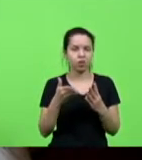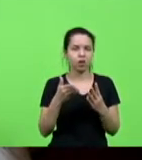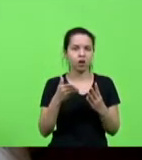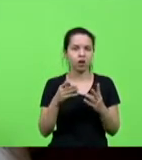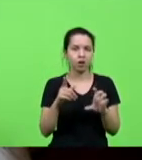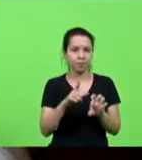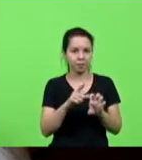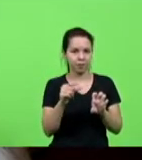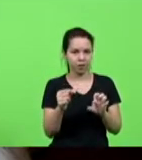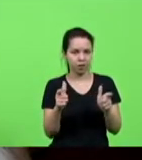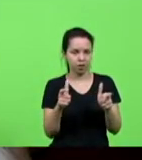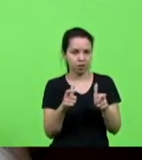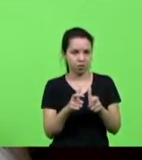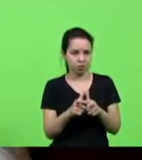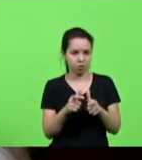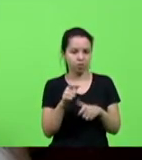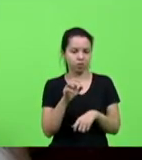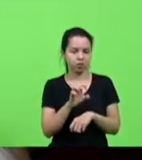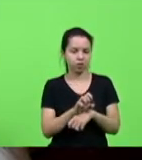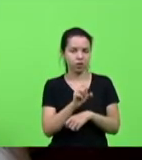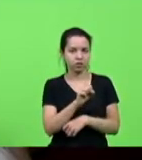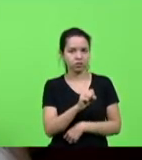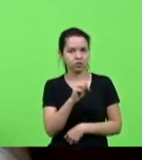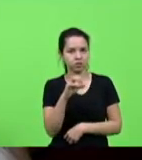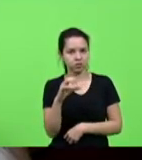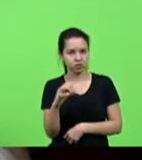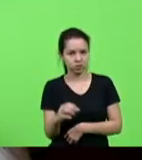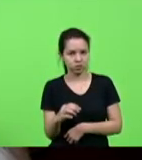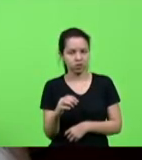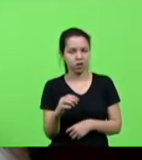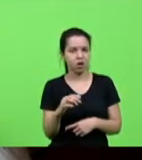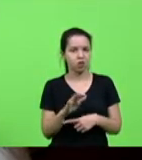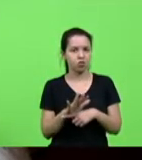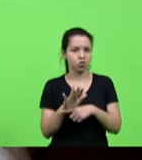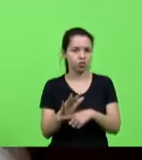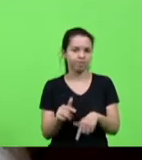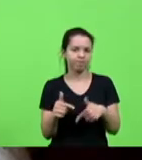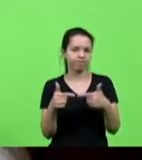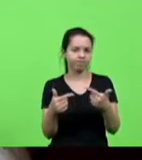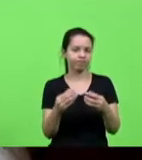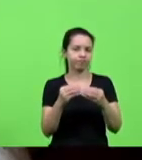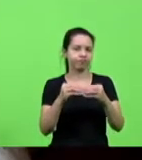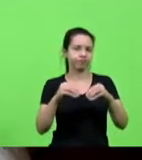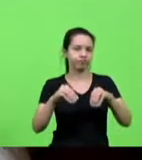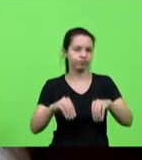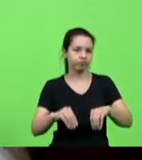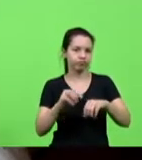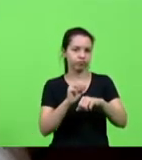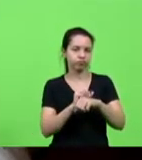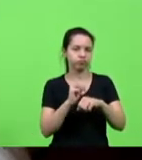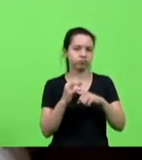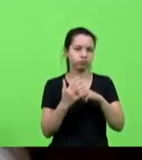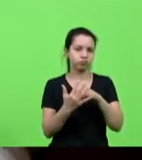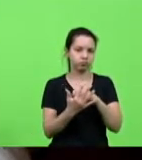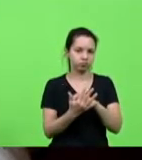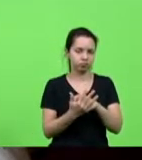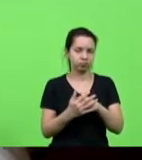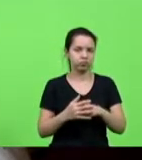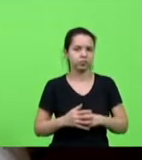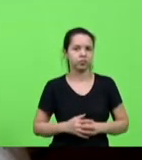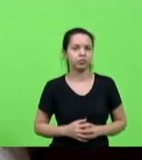com sede em Santa Catarina para enfrentamento dos prejuízos causados pela pandemia. De acordo com a